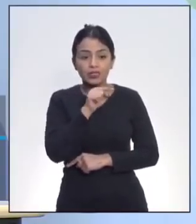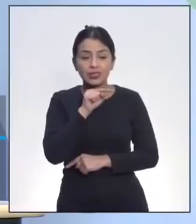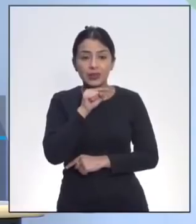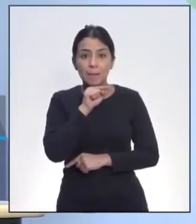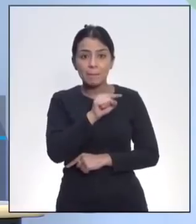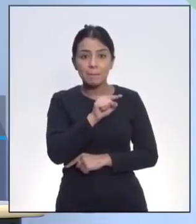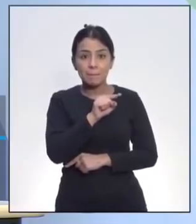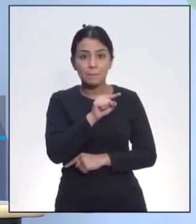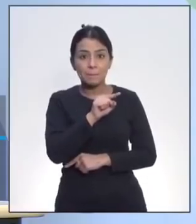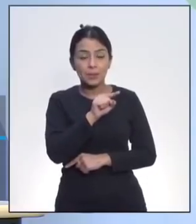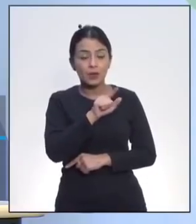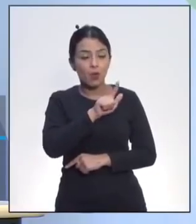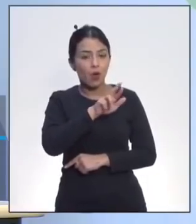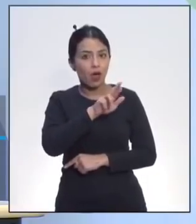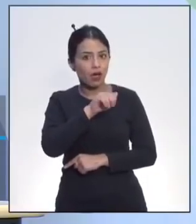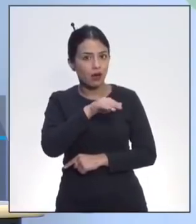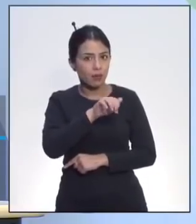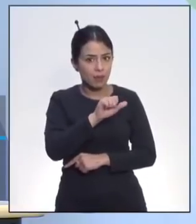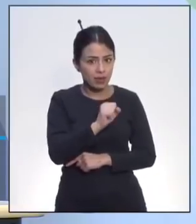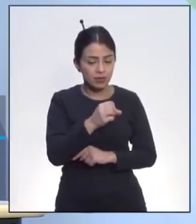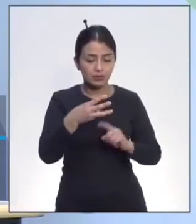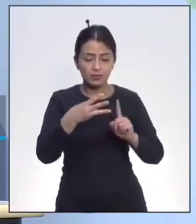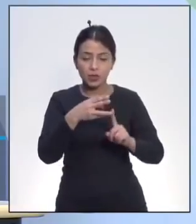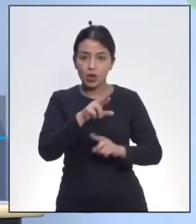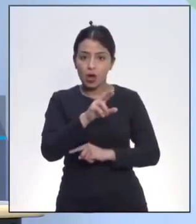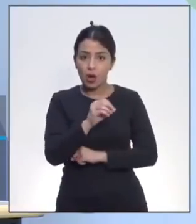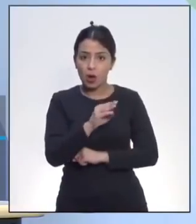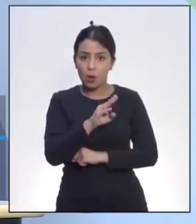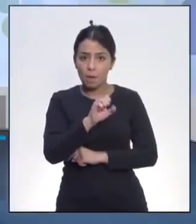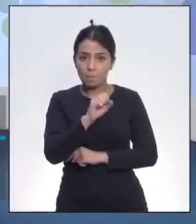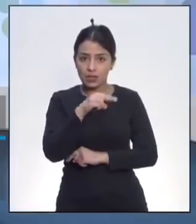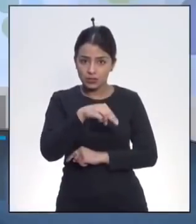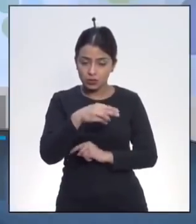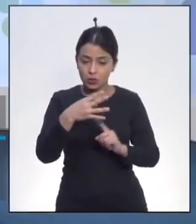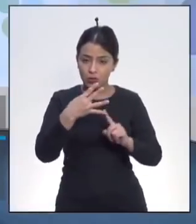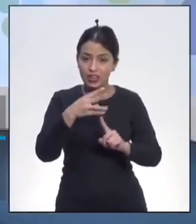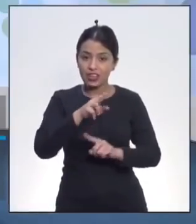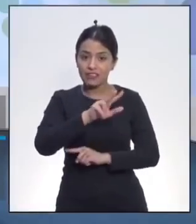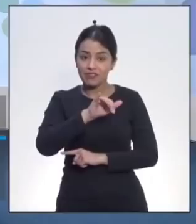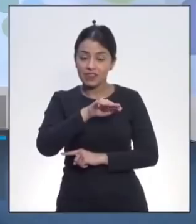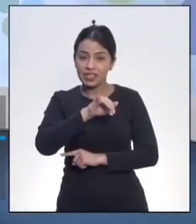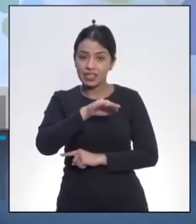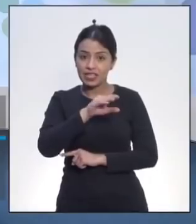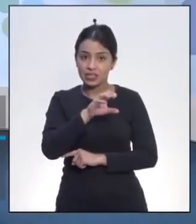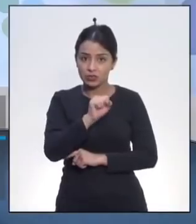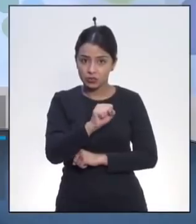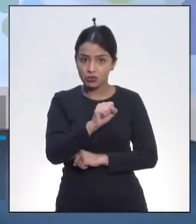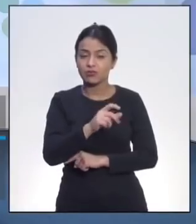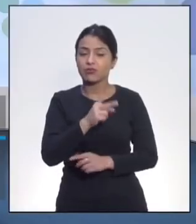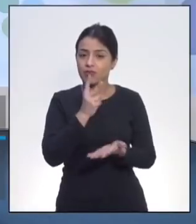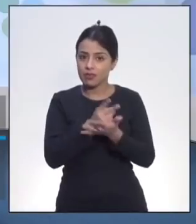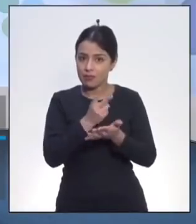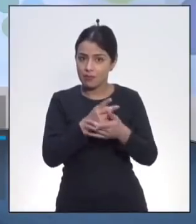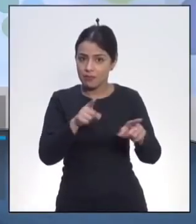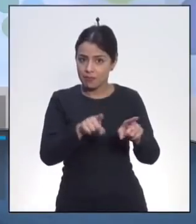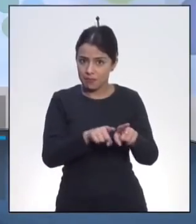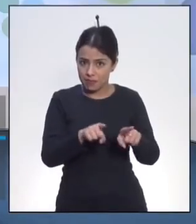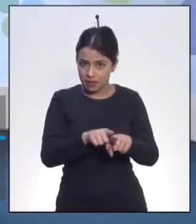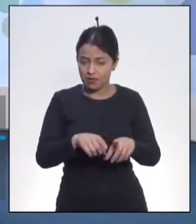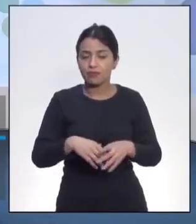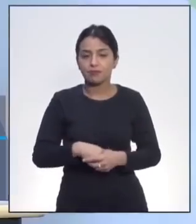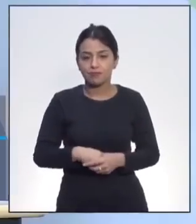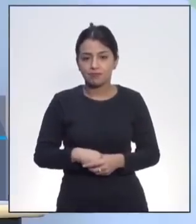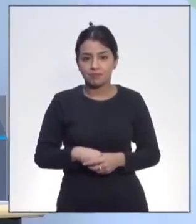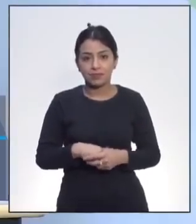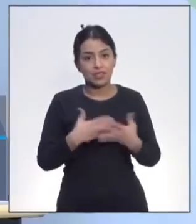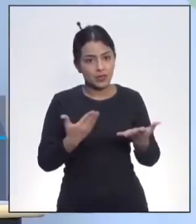14.000 gramas e o Robinson também. O Vinícius também falou 14.000 gramas. Ou seja,